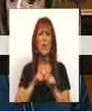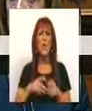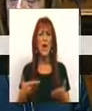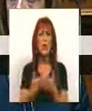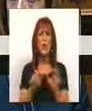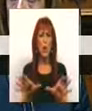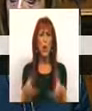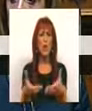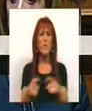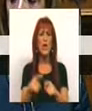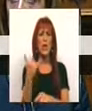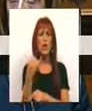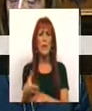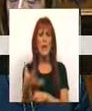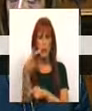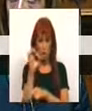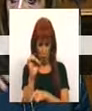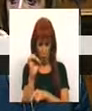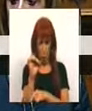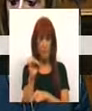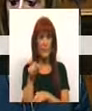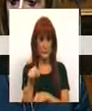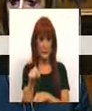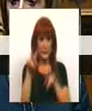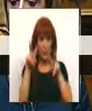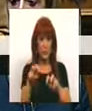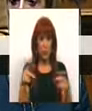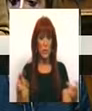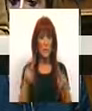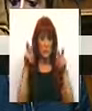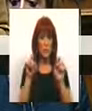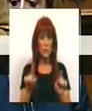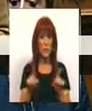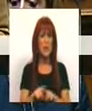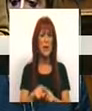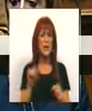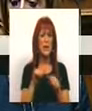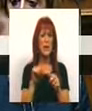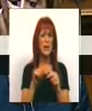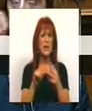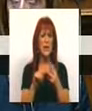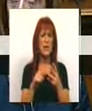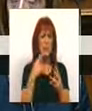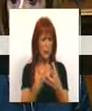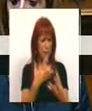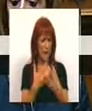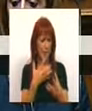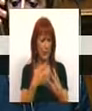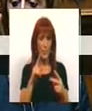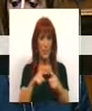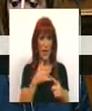coletiva em 2018 e nesta matéria nesta matéria há três tópicos bem evidentes